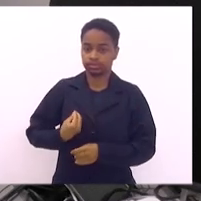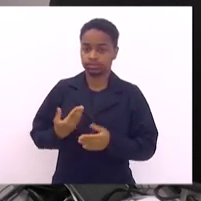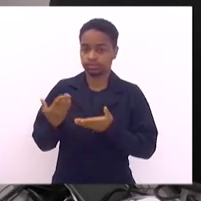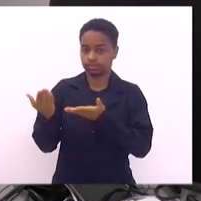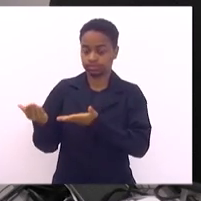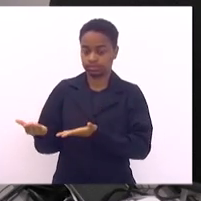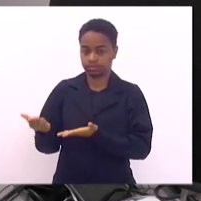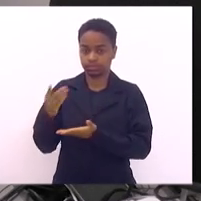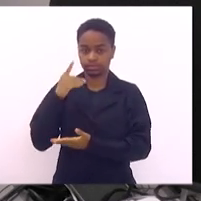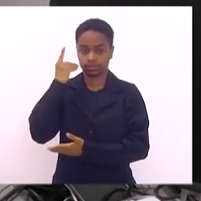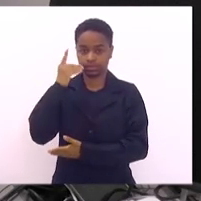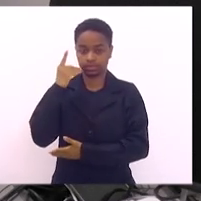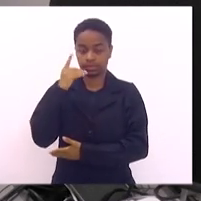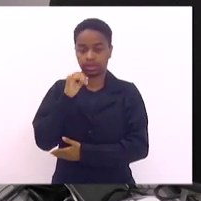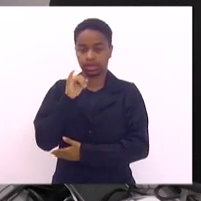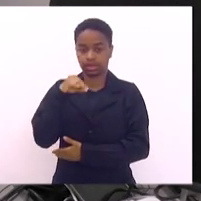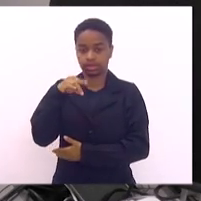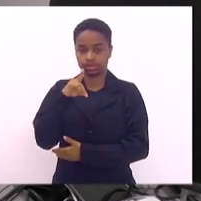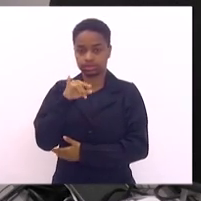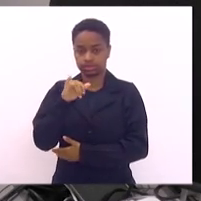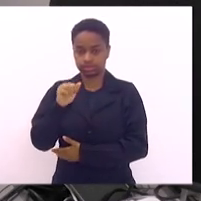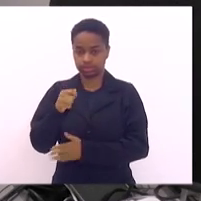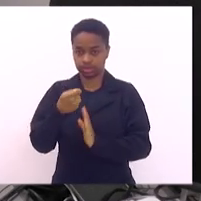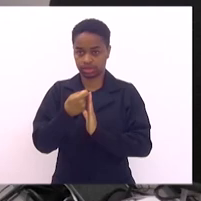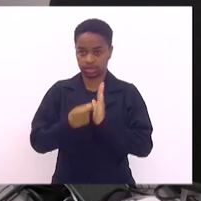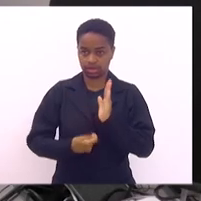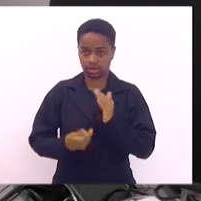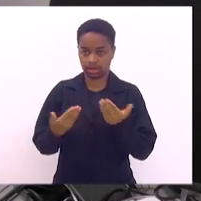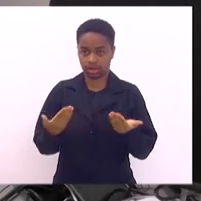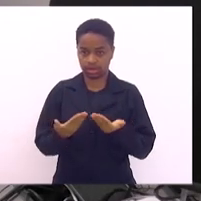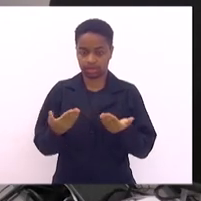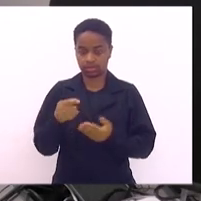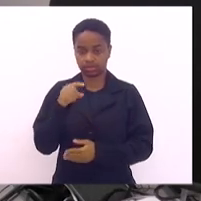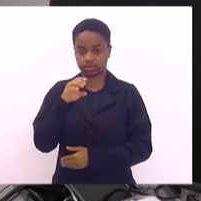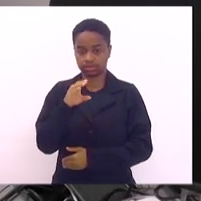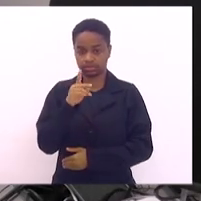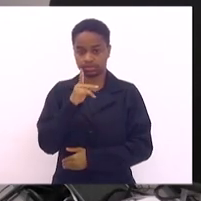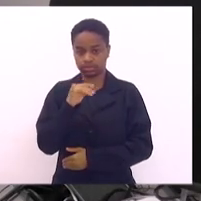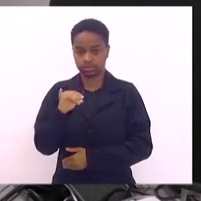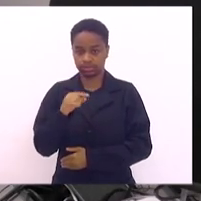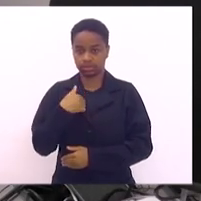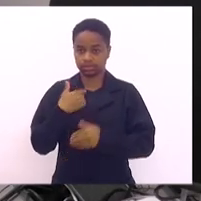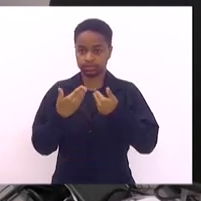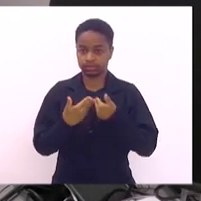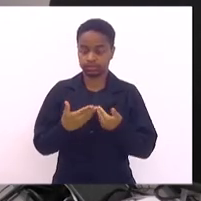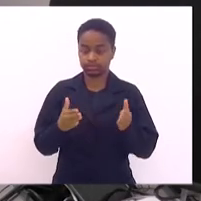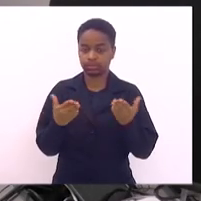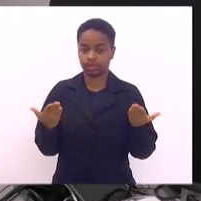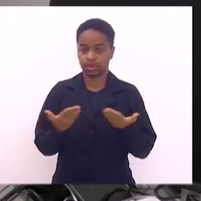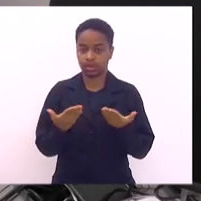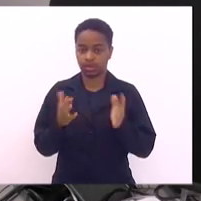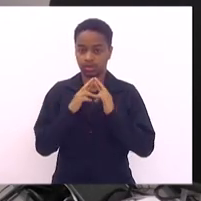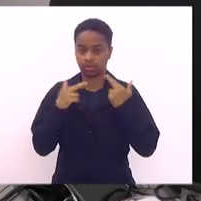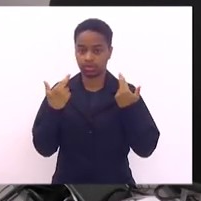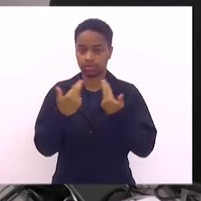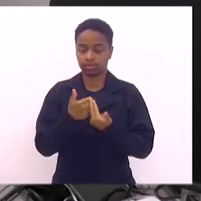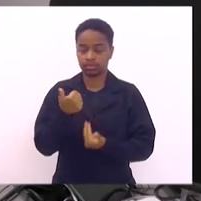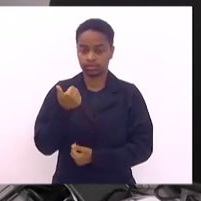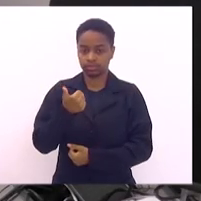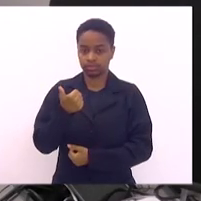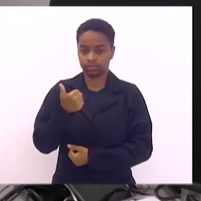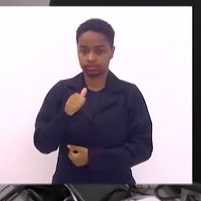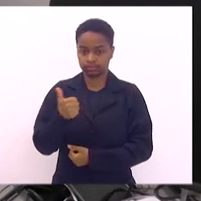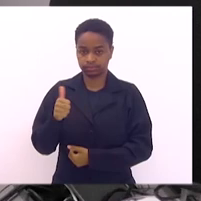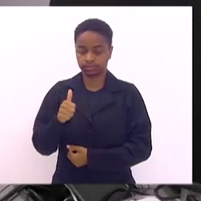excelentíssima senhora deputada Índia Armelau, relatora dessa CPI, dou por abertos os trabalhos da 11ª